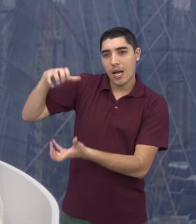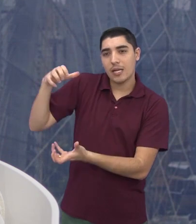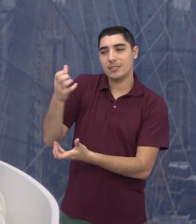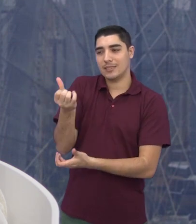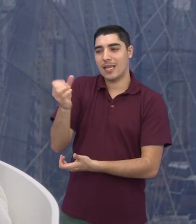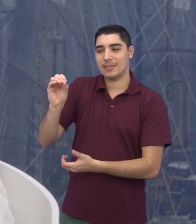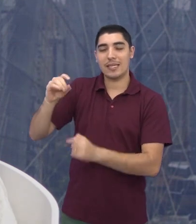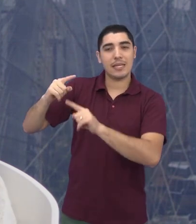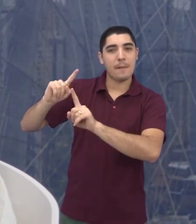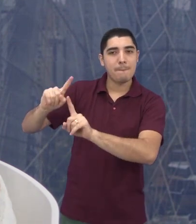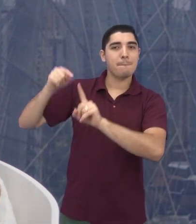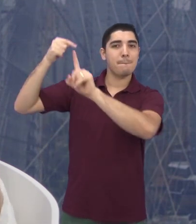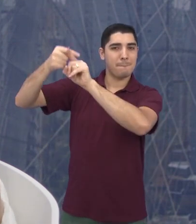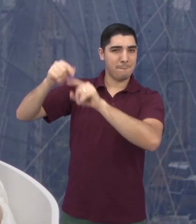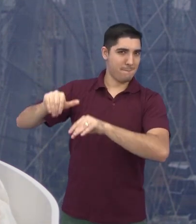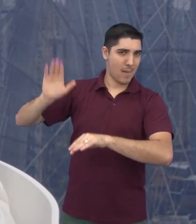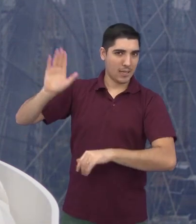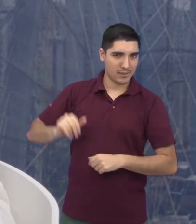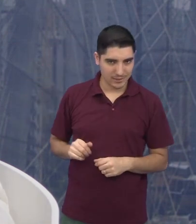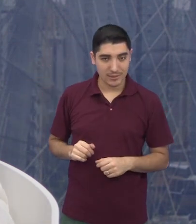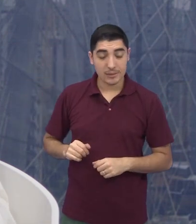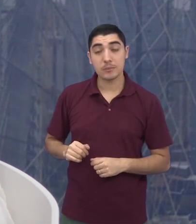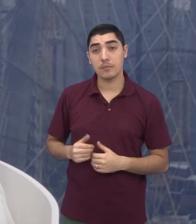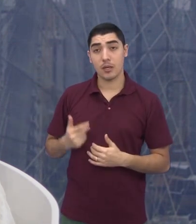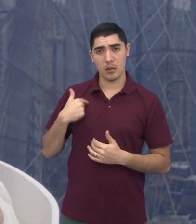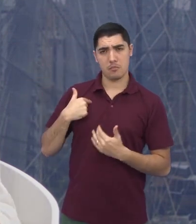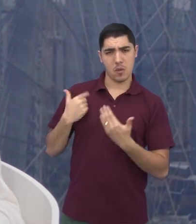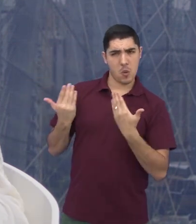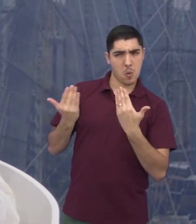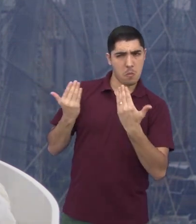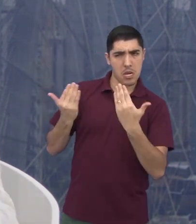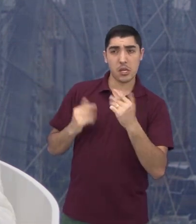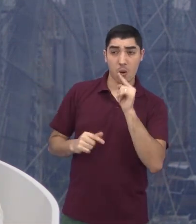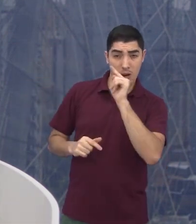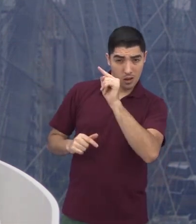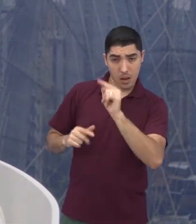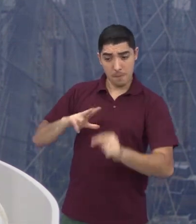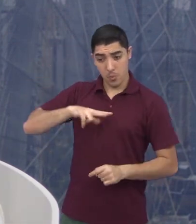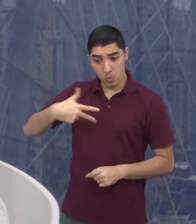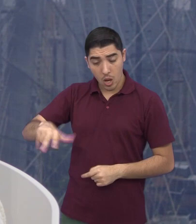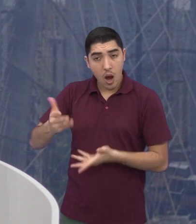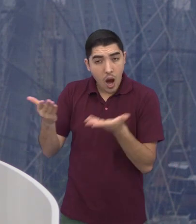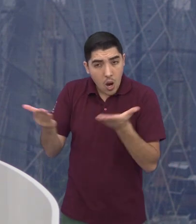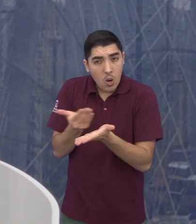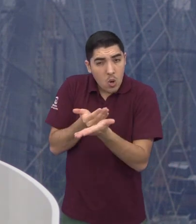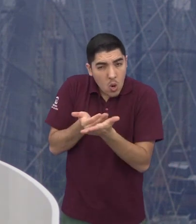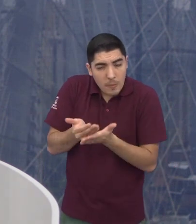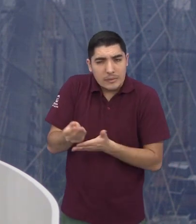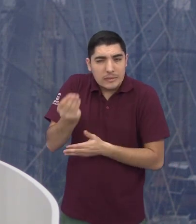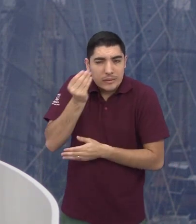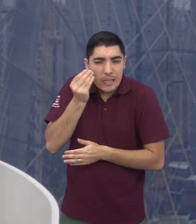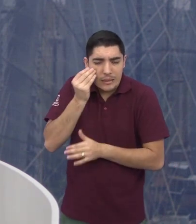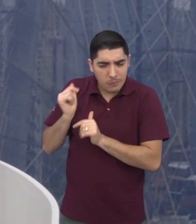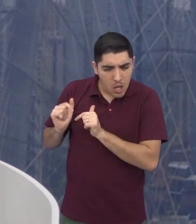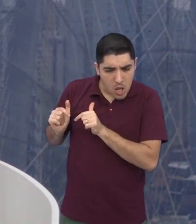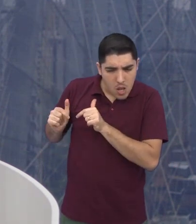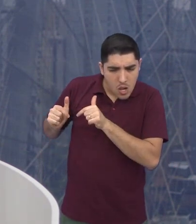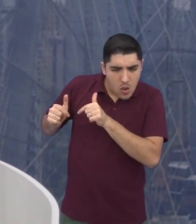mais. E então eu vejo que Portugal vem correndo um pouco para tentar alcançar